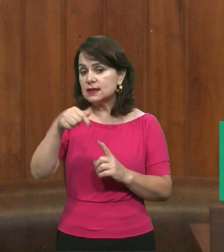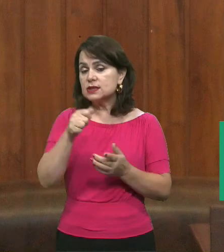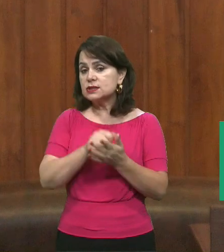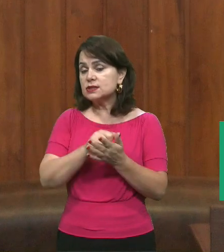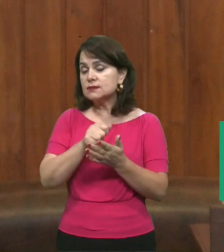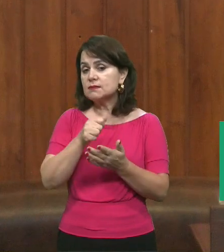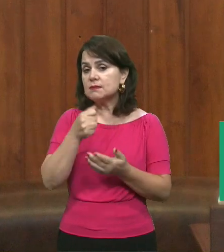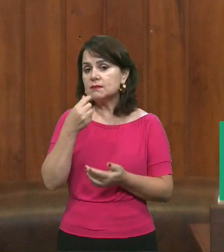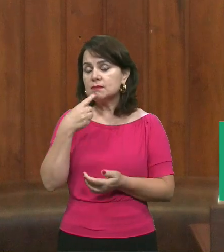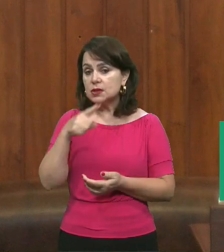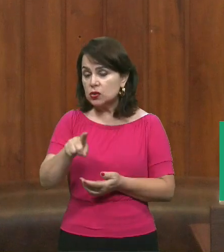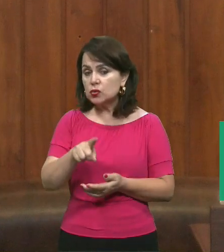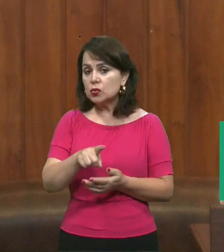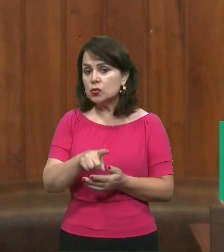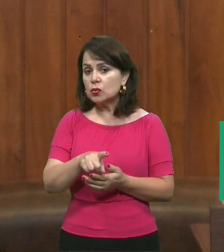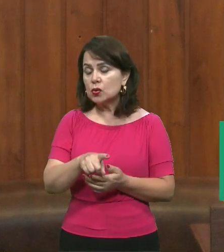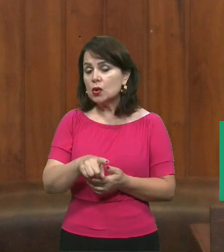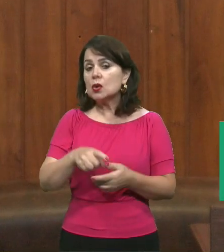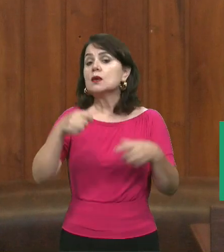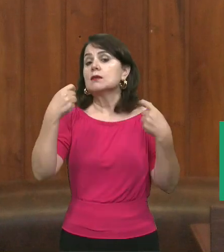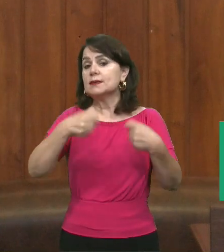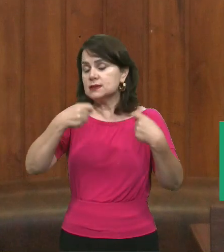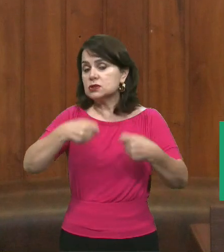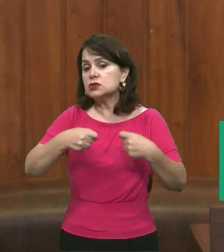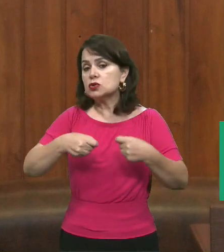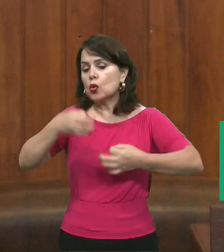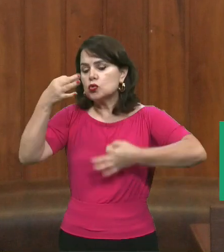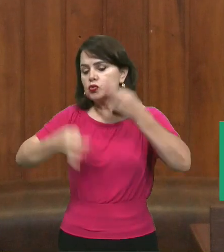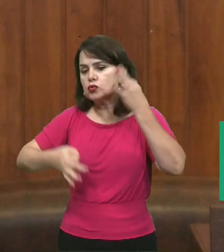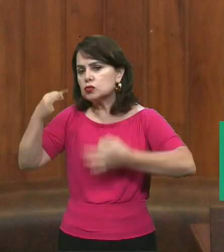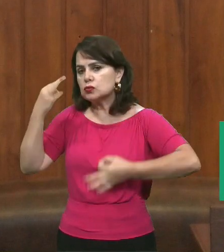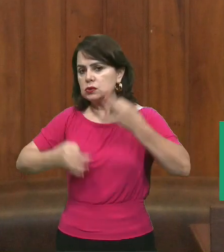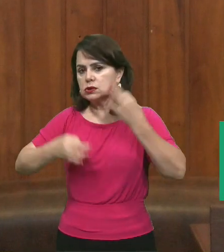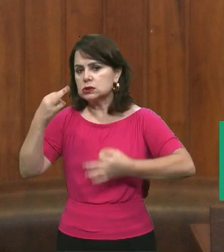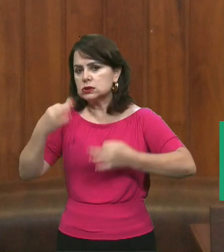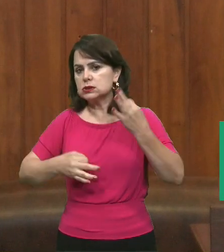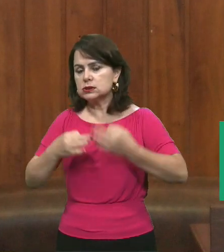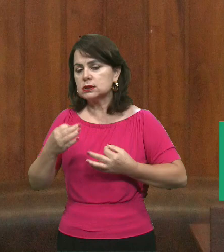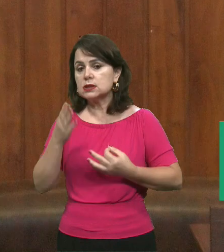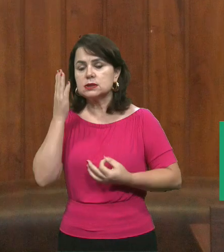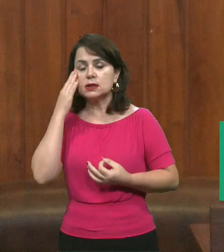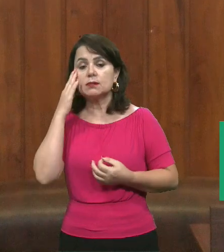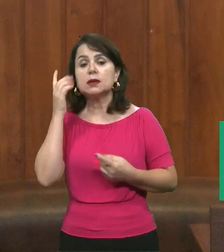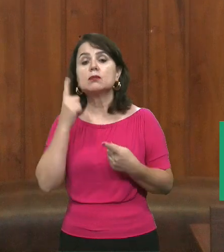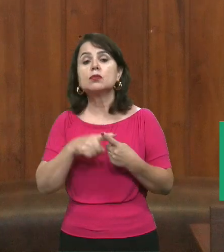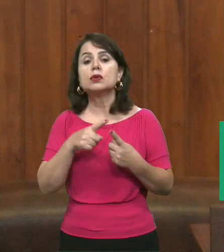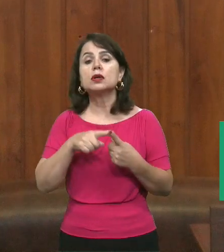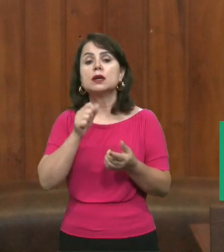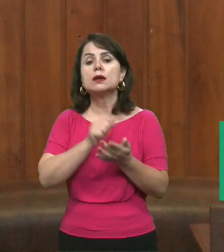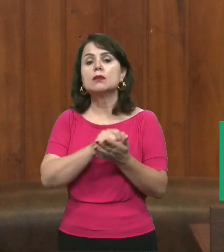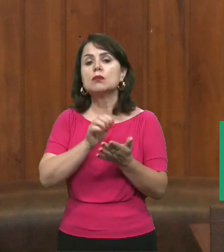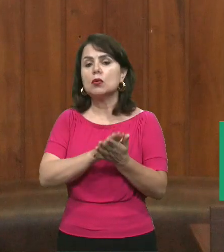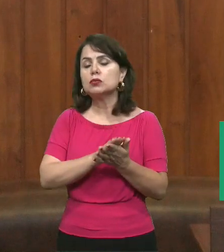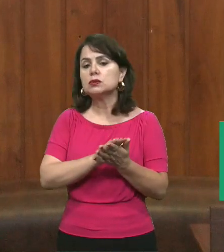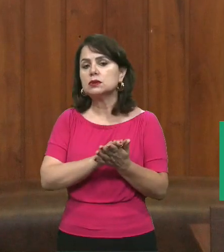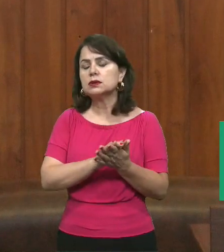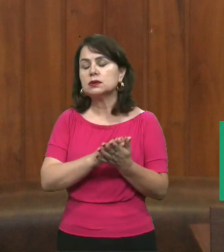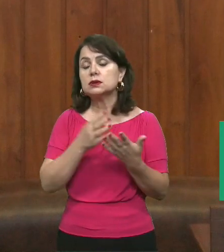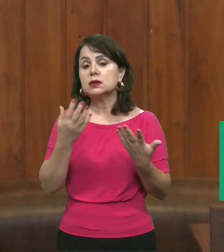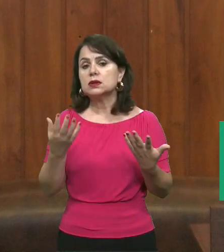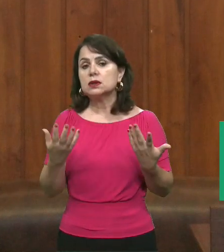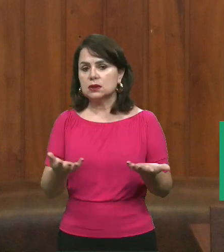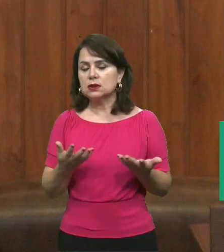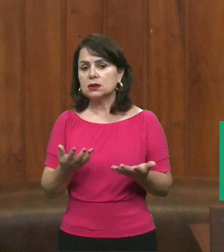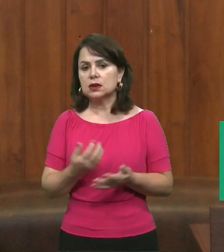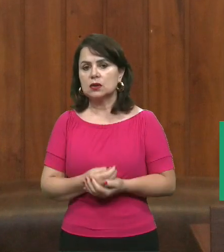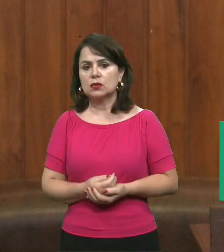Teve que entrar na justiça. Justiça. Tem um ditado milenar, Valdeci